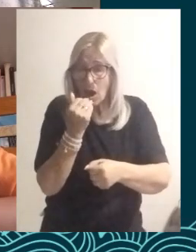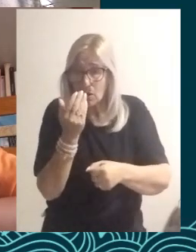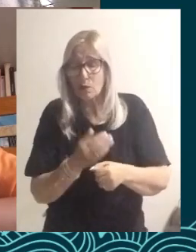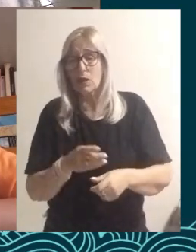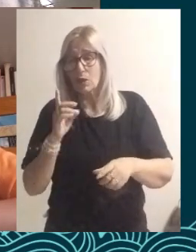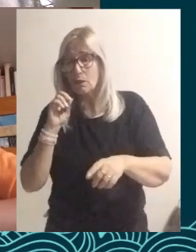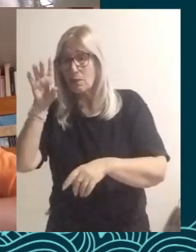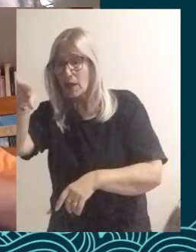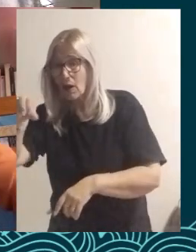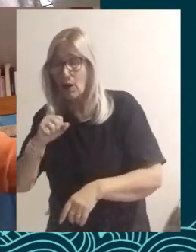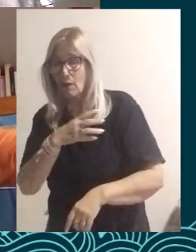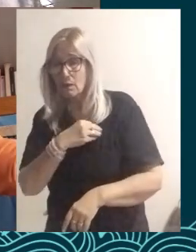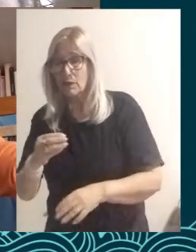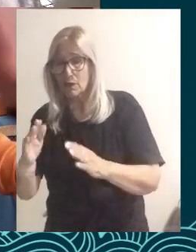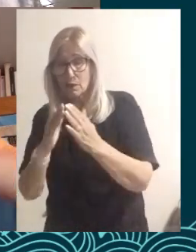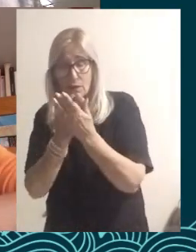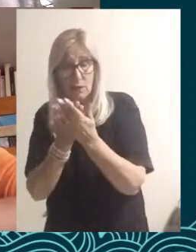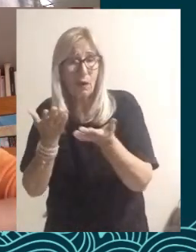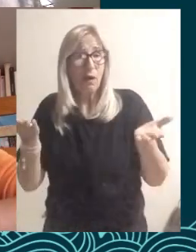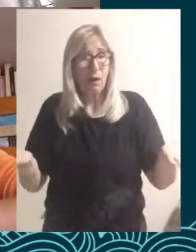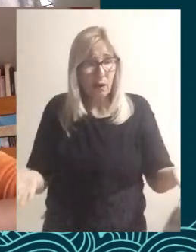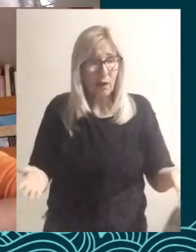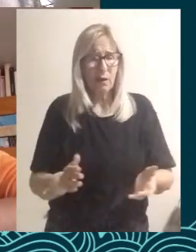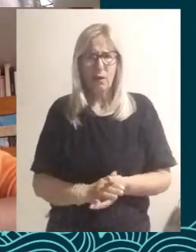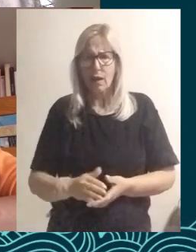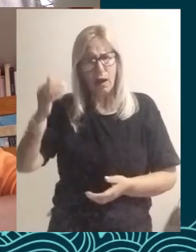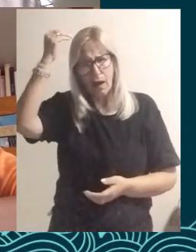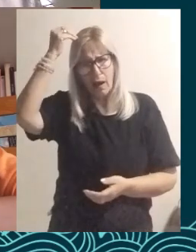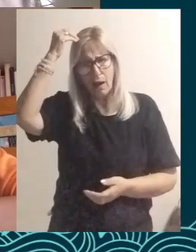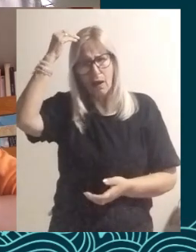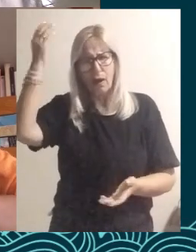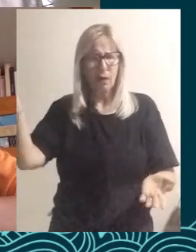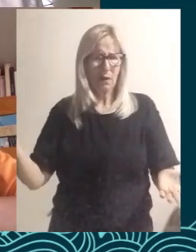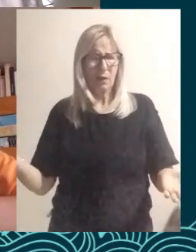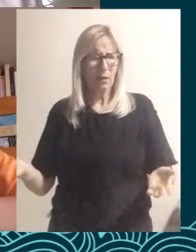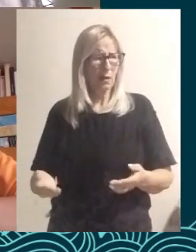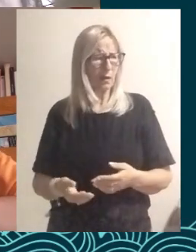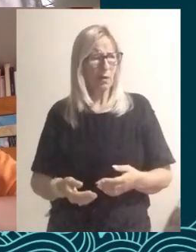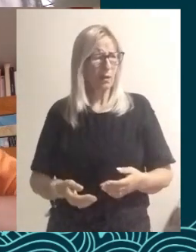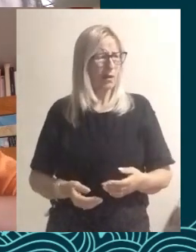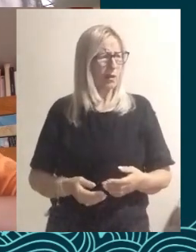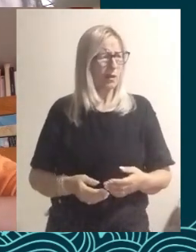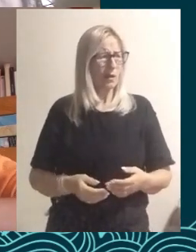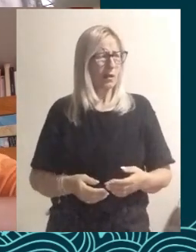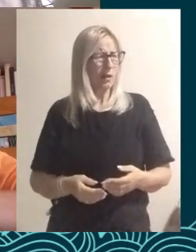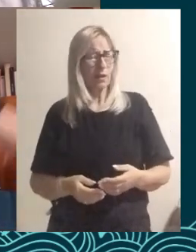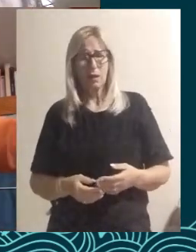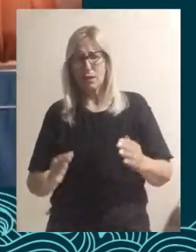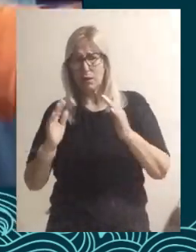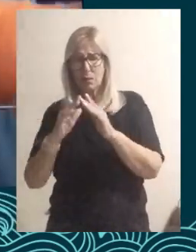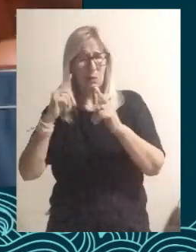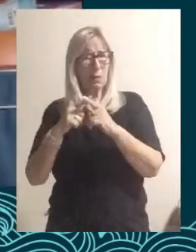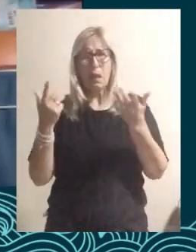fez o almoço, porque não foi Uhum. buscar. A gente sente culpa de ir no bar, a gente sente